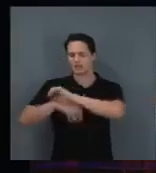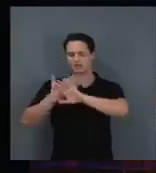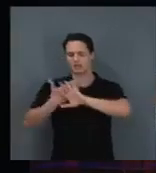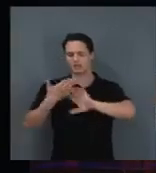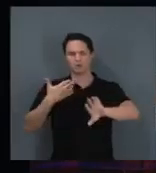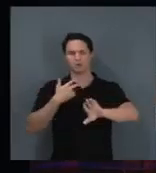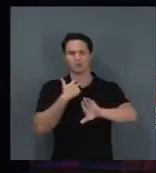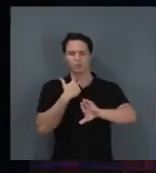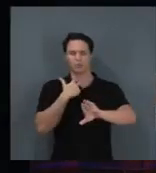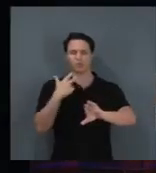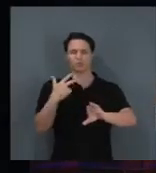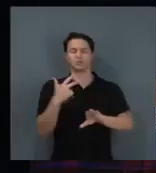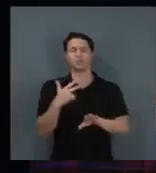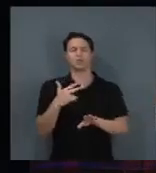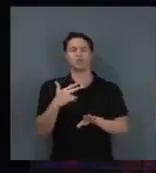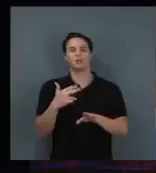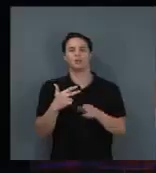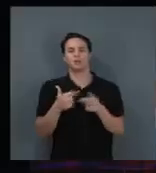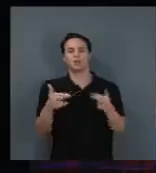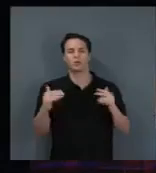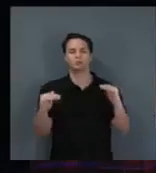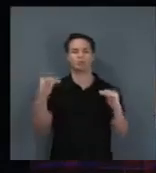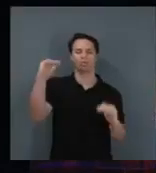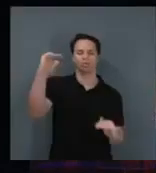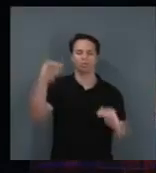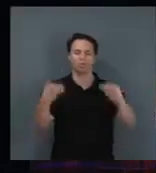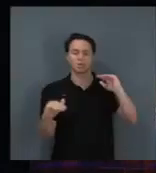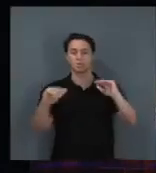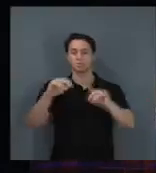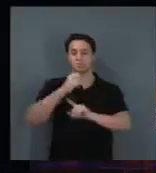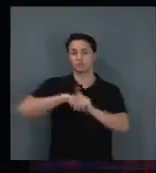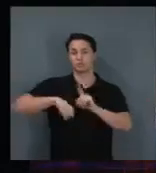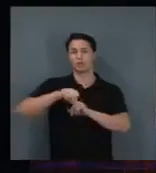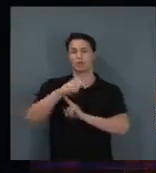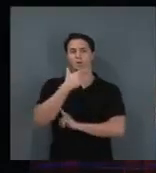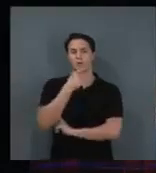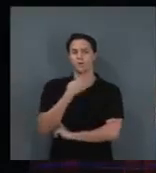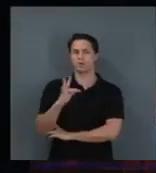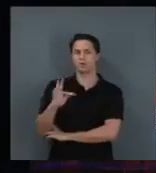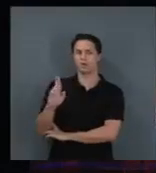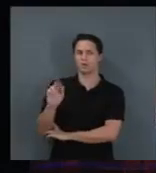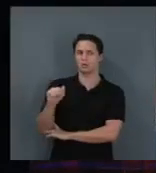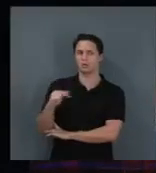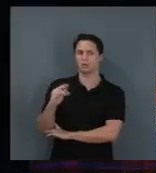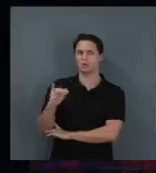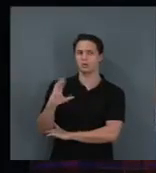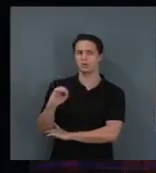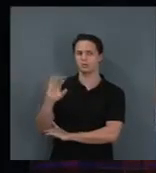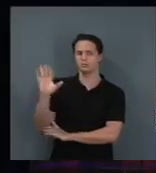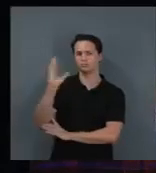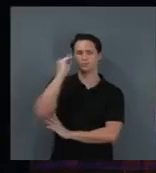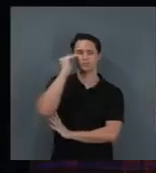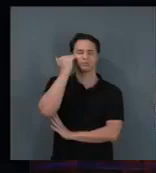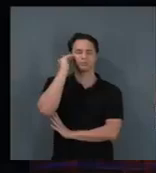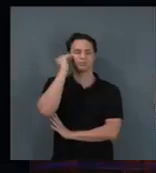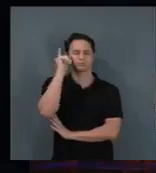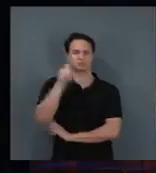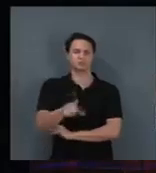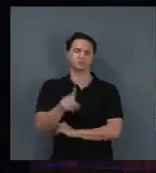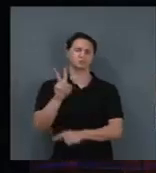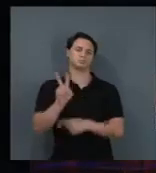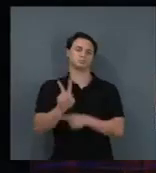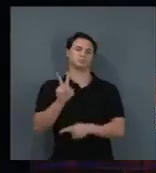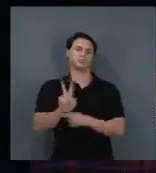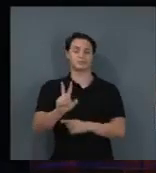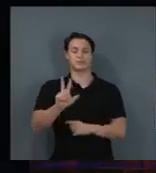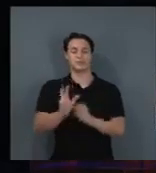da desigualdade social. Francisco compreendeu que cuidar da criação é, antes de